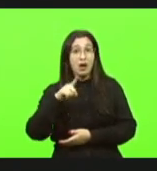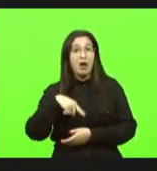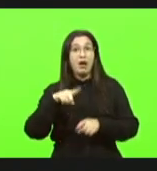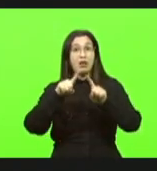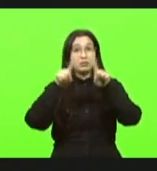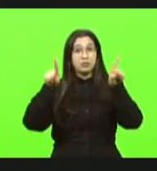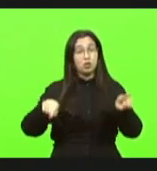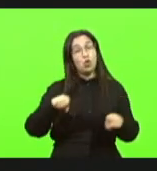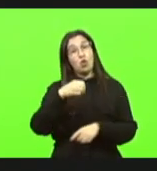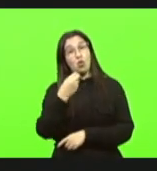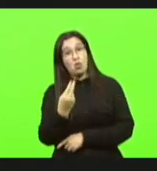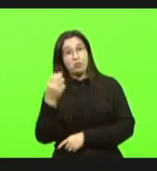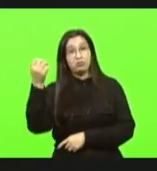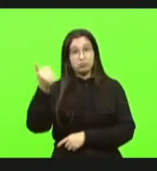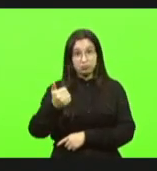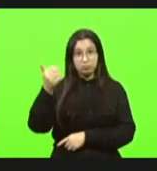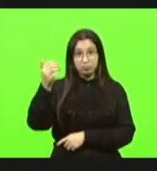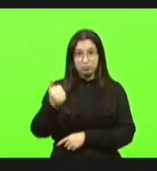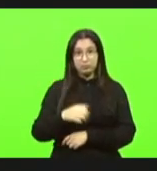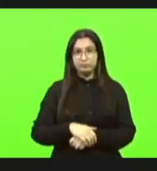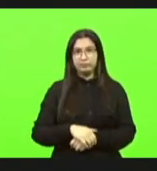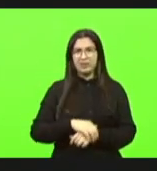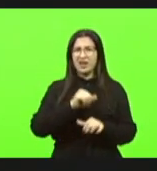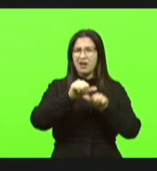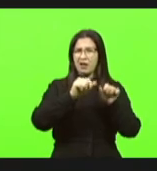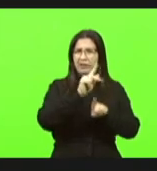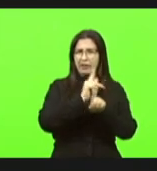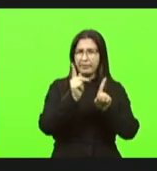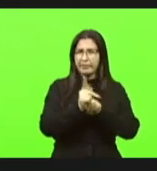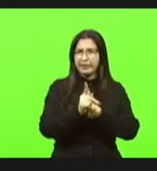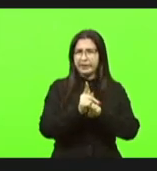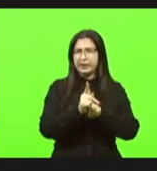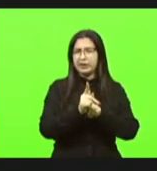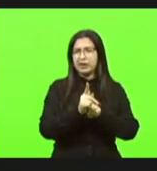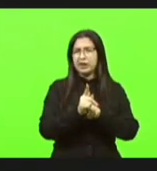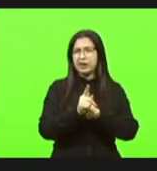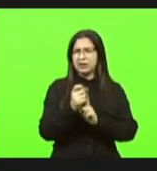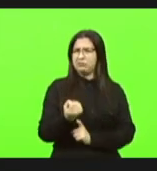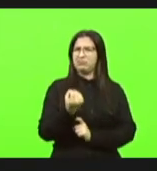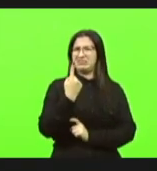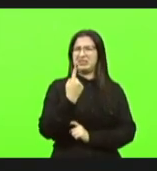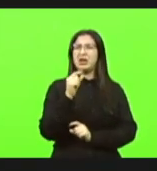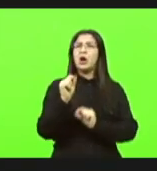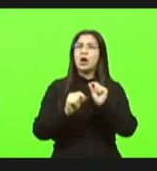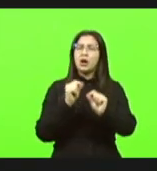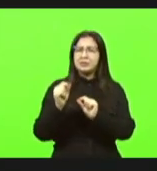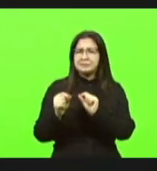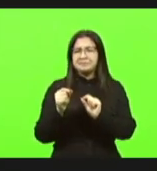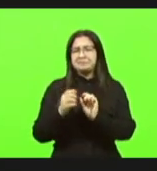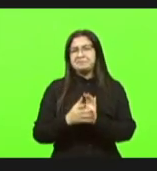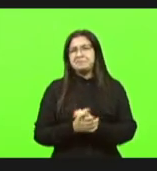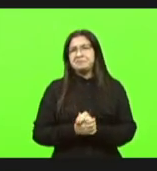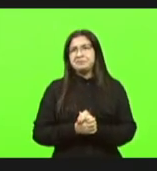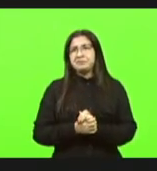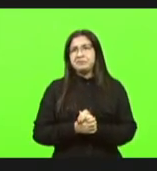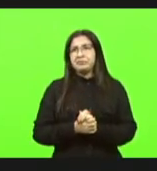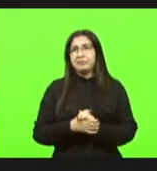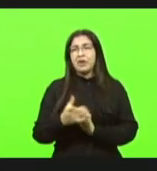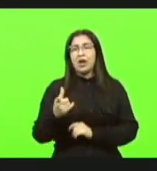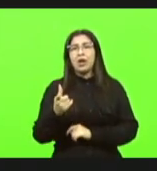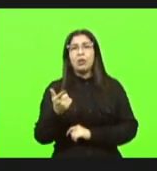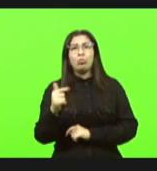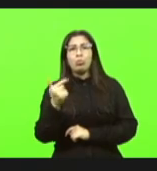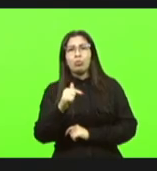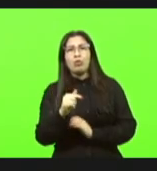e nessa reforma também achei estranho não ter sido levantada a questão é de dispositivos quem